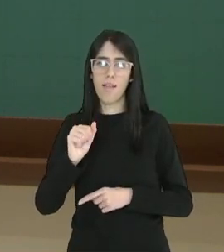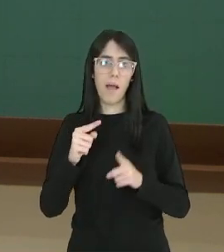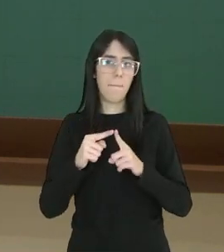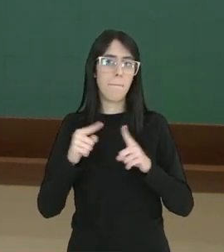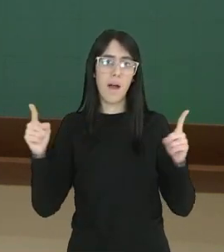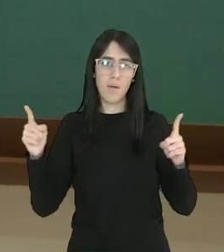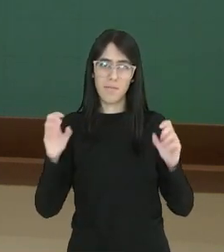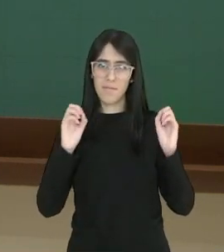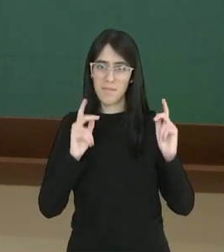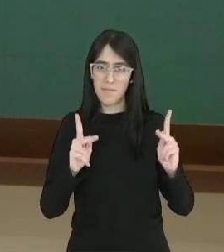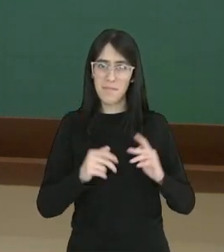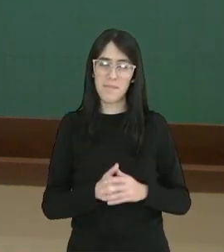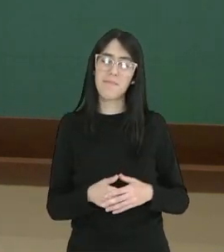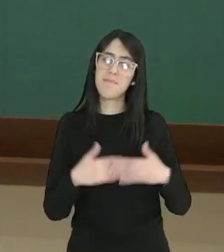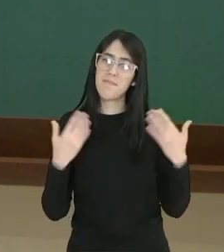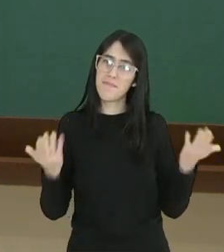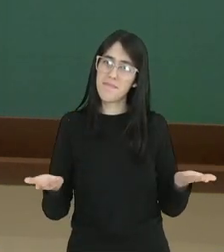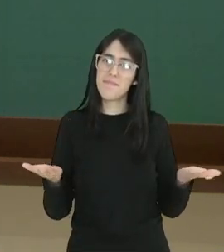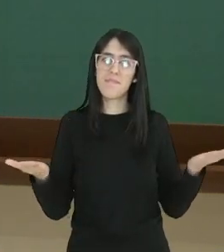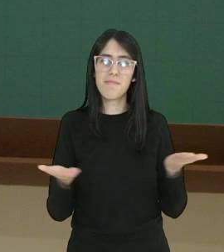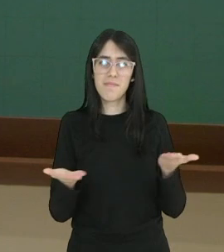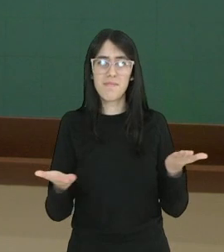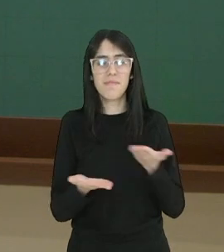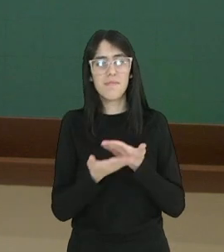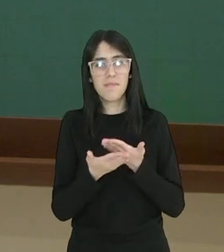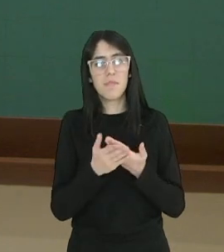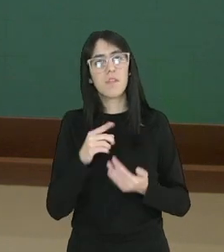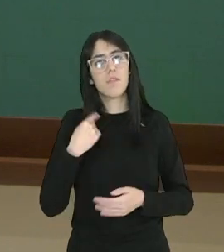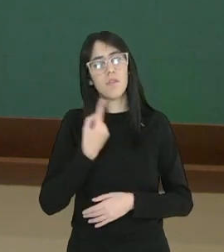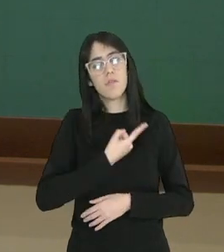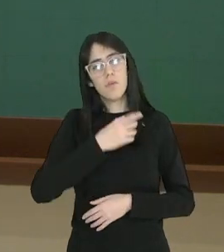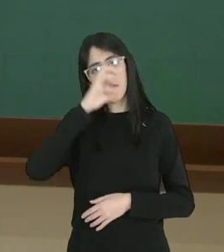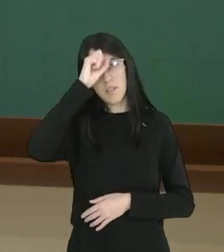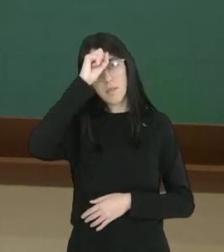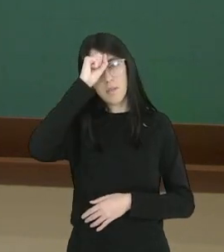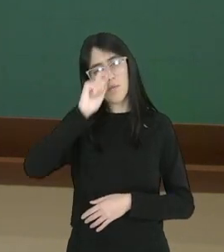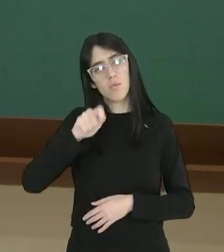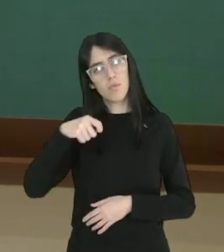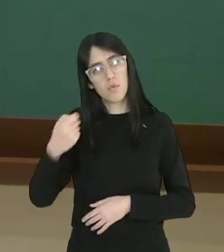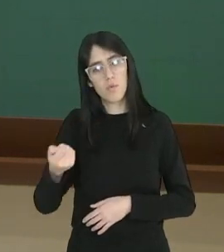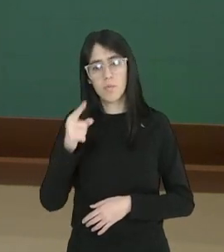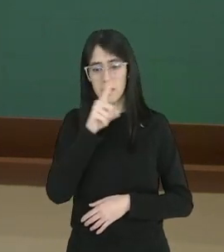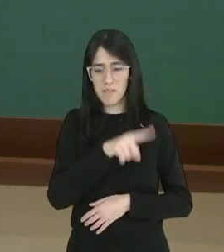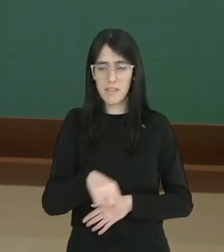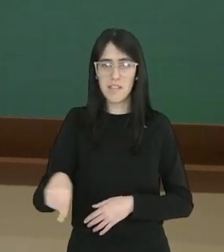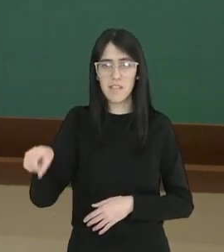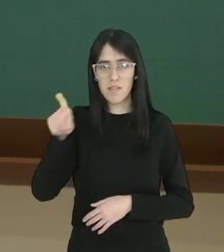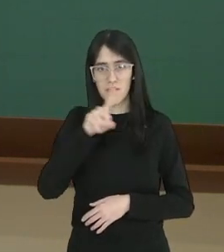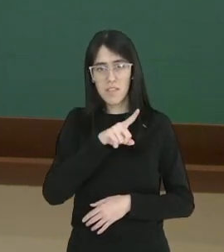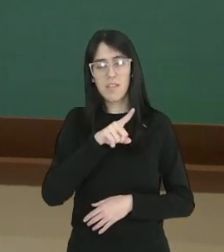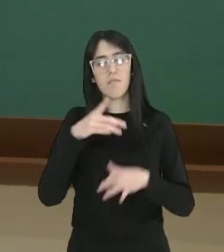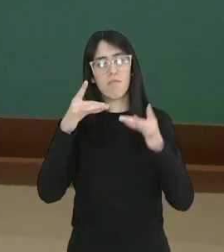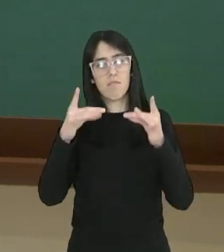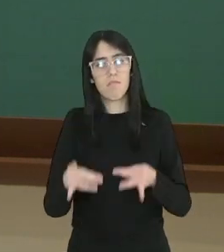ter. Então, nesta aula, nós falamos sobre a circunferência e os seus